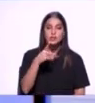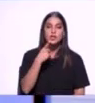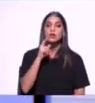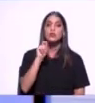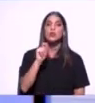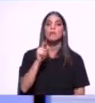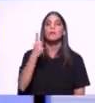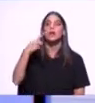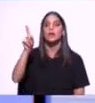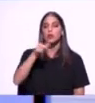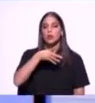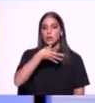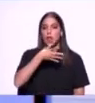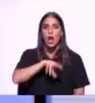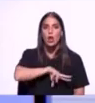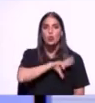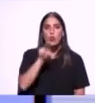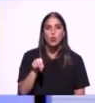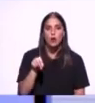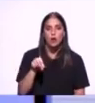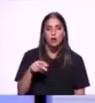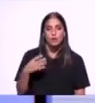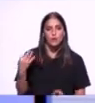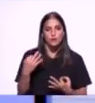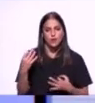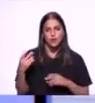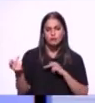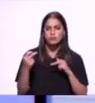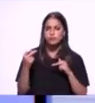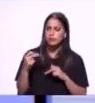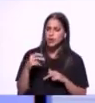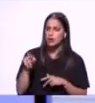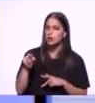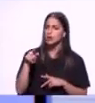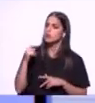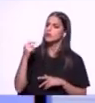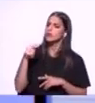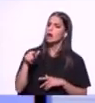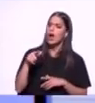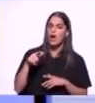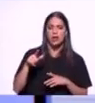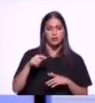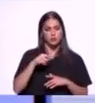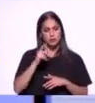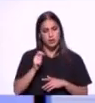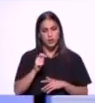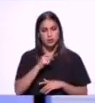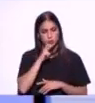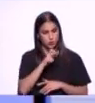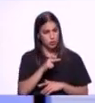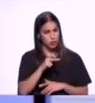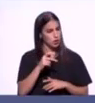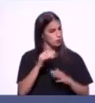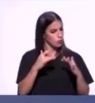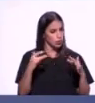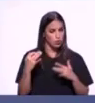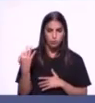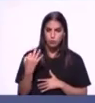seja. Sempre que isso foi discutido com o Sr. Presidente, ele disse que não, o Futebol Porto não tinha nada a ver com essas coisas